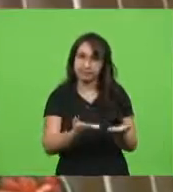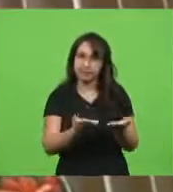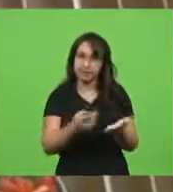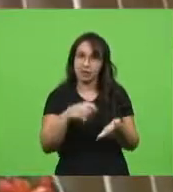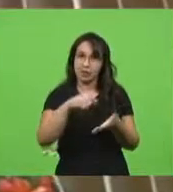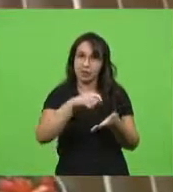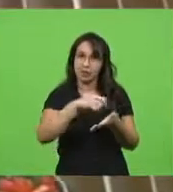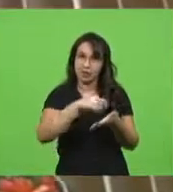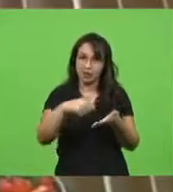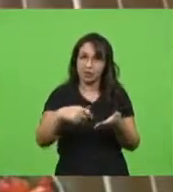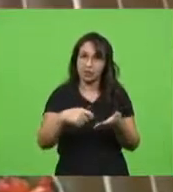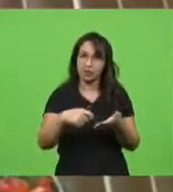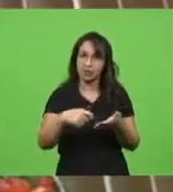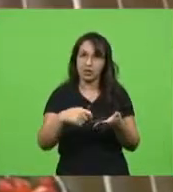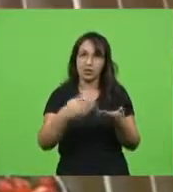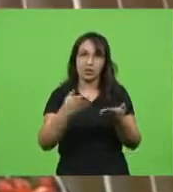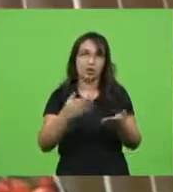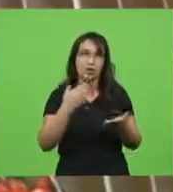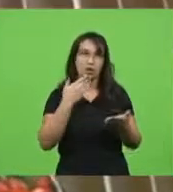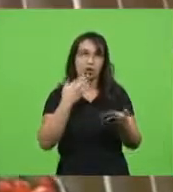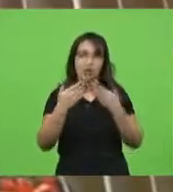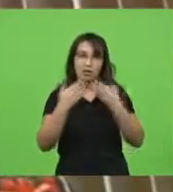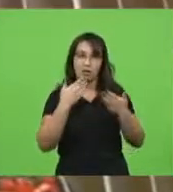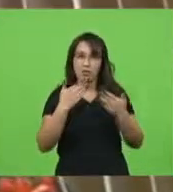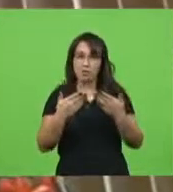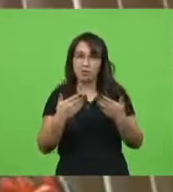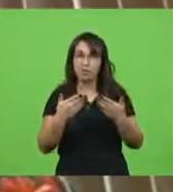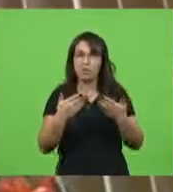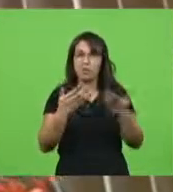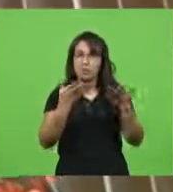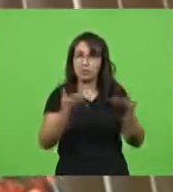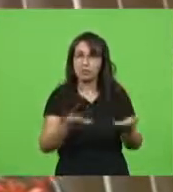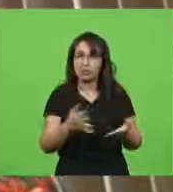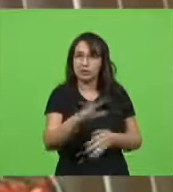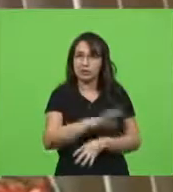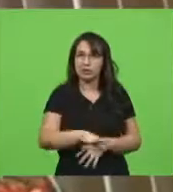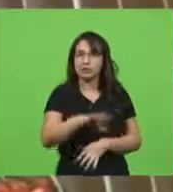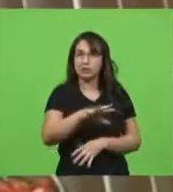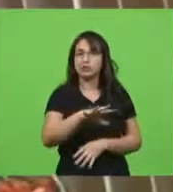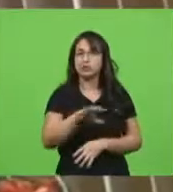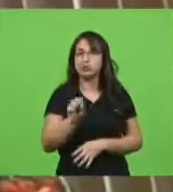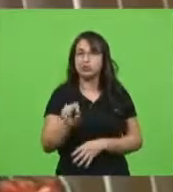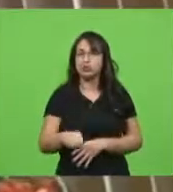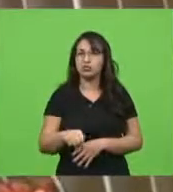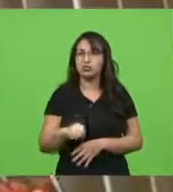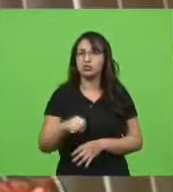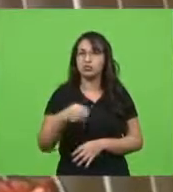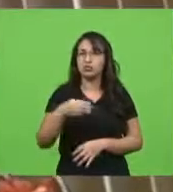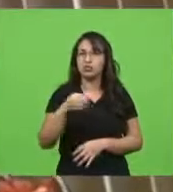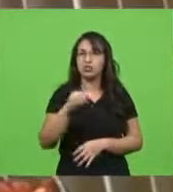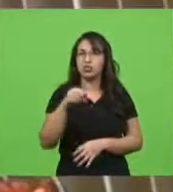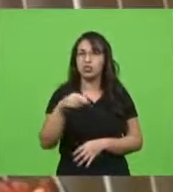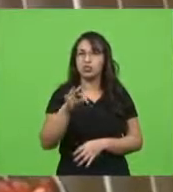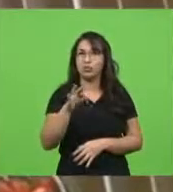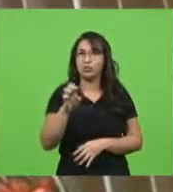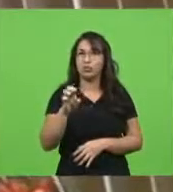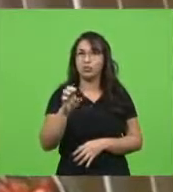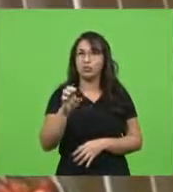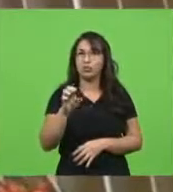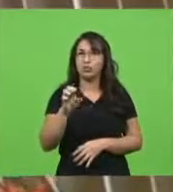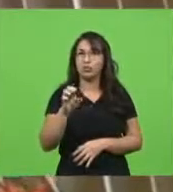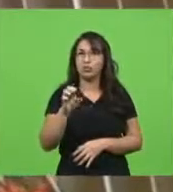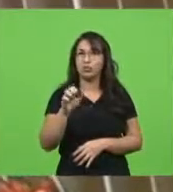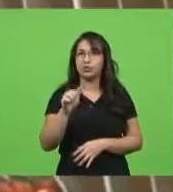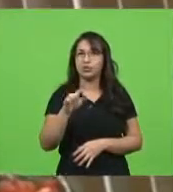essa demanda lá dos municípios de Peridibandes e região, ali São Cristóvão do Sul, Monte Alto do Norte, Monte Alto do Sul. Deputado, eu fui